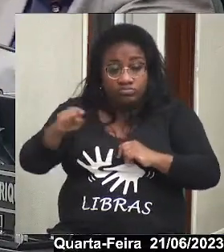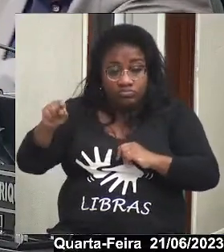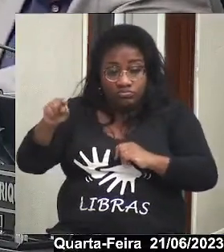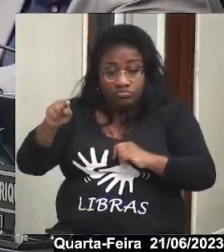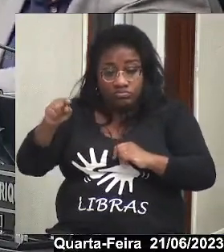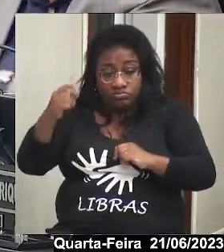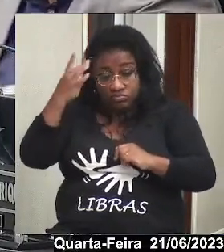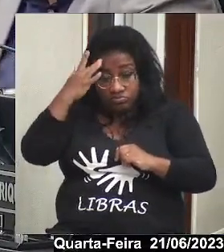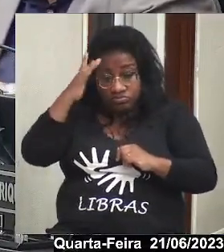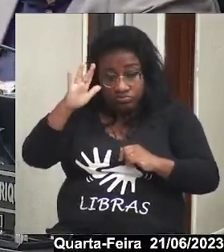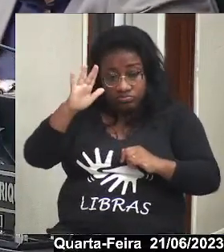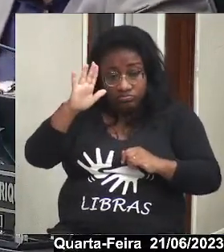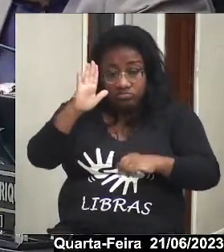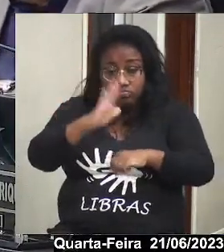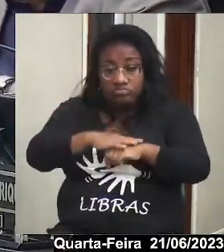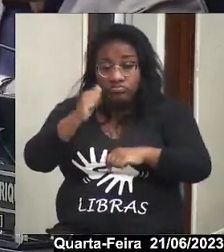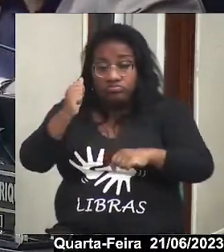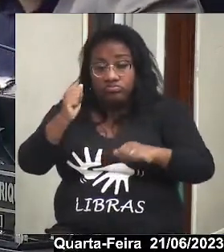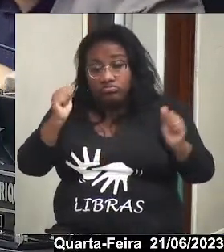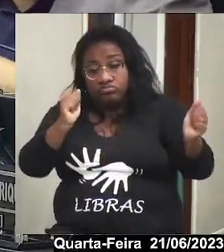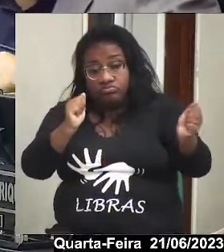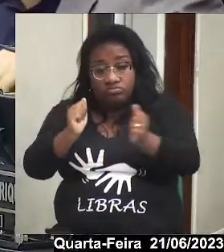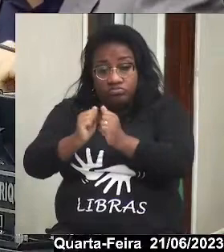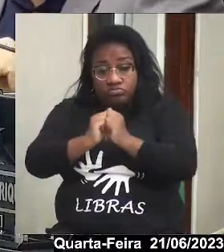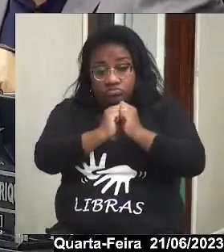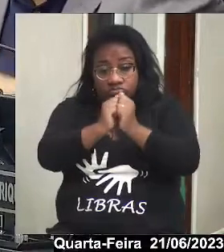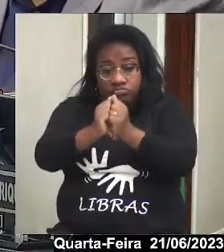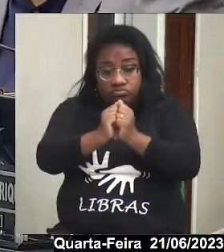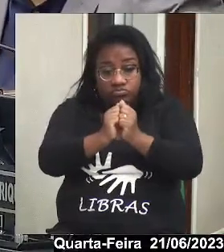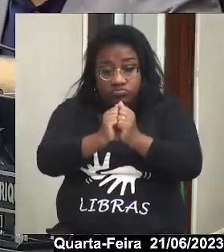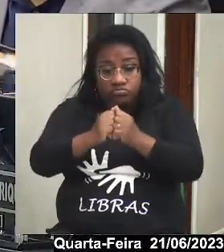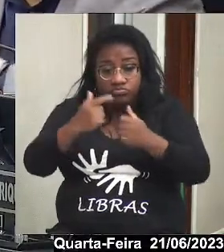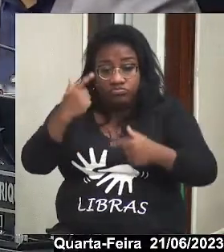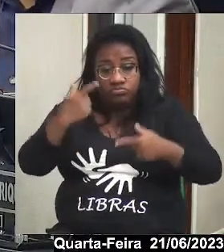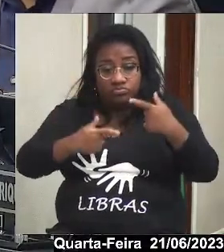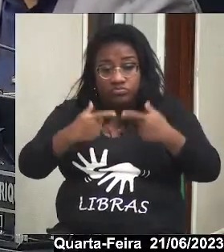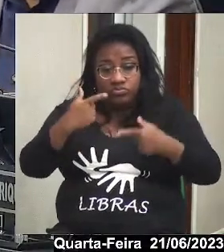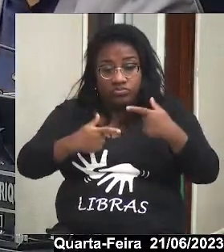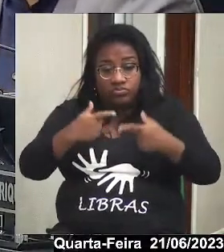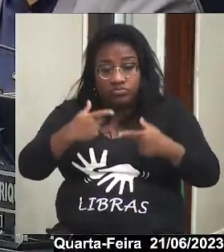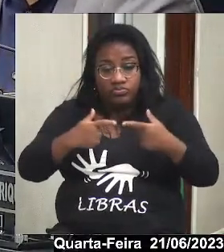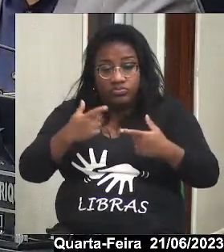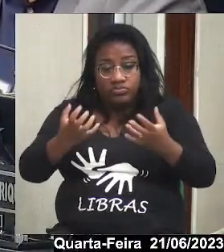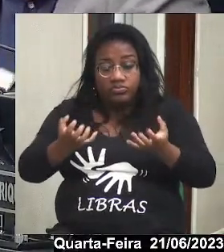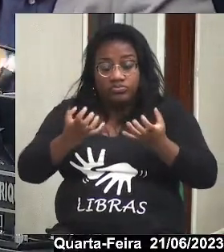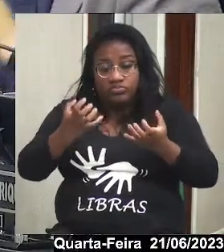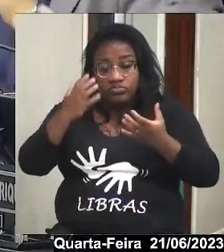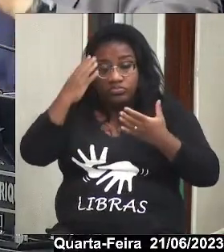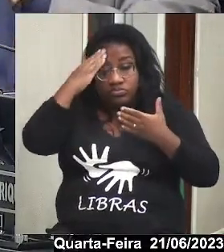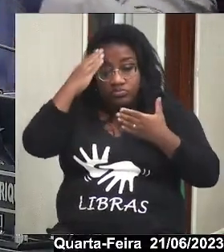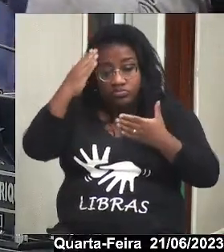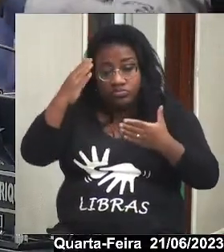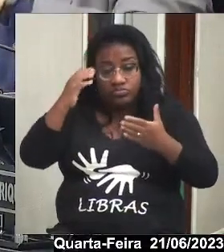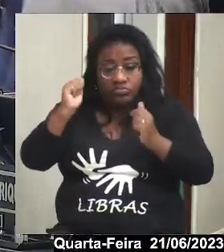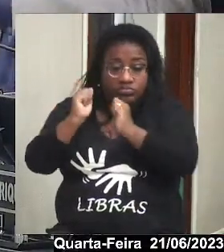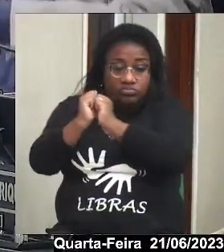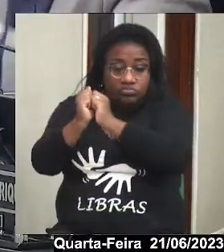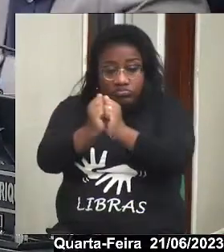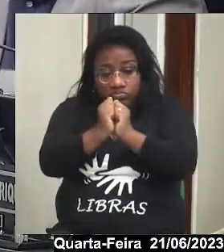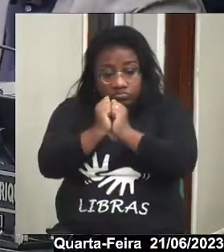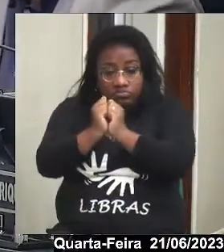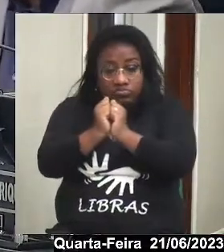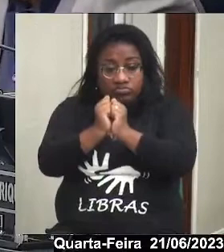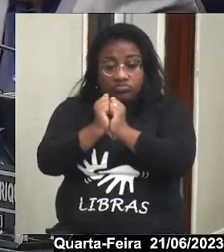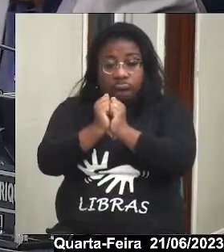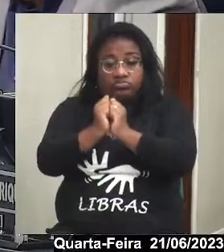vocês não forem chamados para fazer parte dessa discussão. Então eu quero dizer a vocês que nós estamos junto com